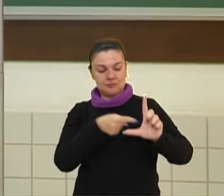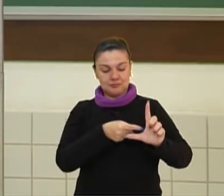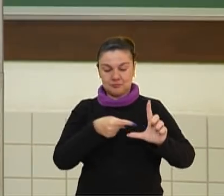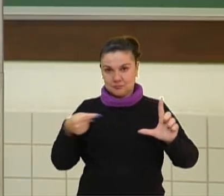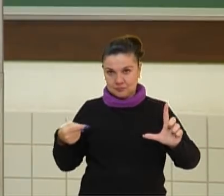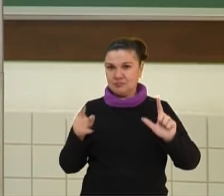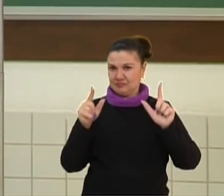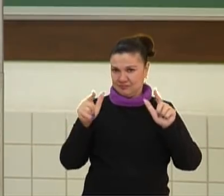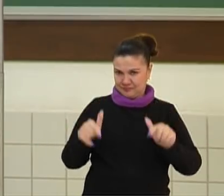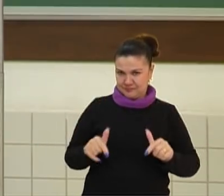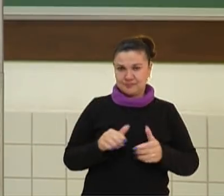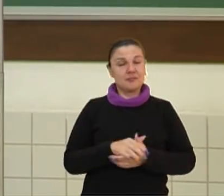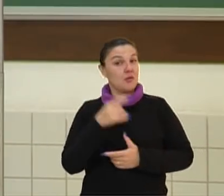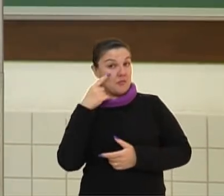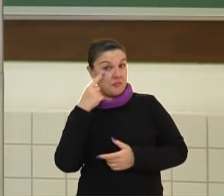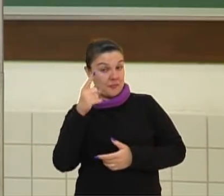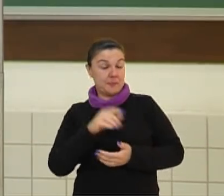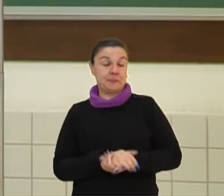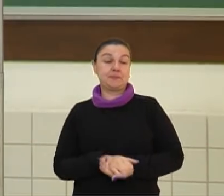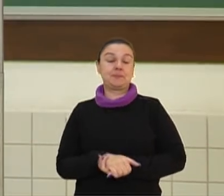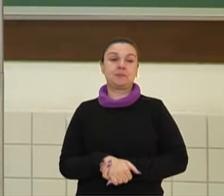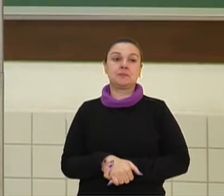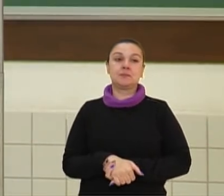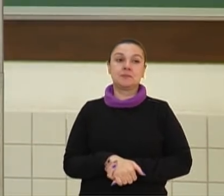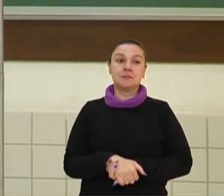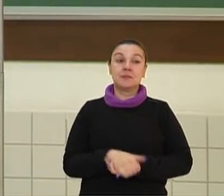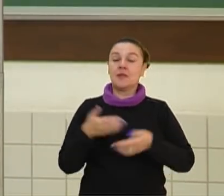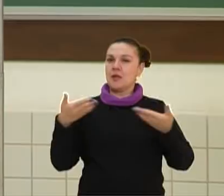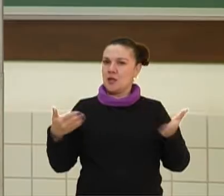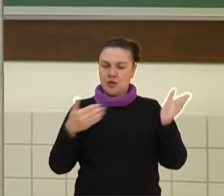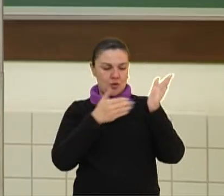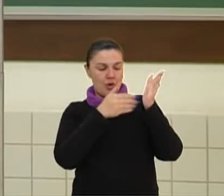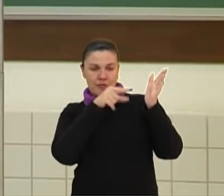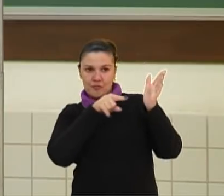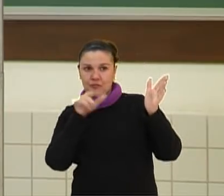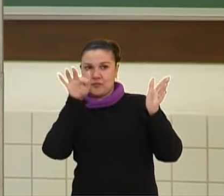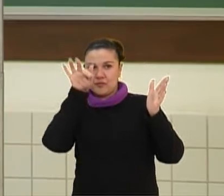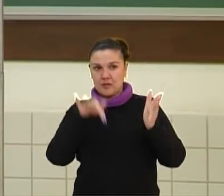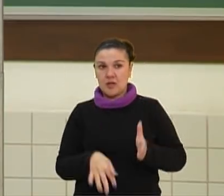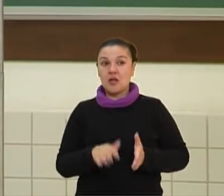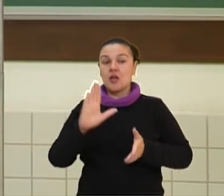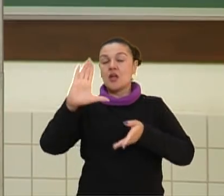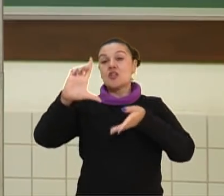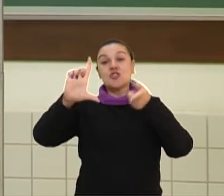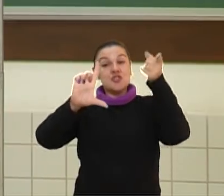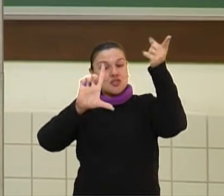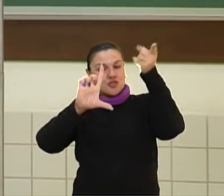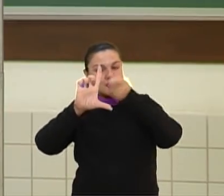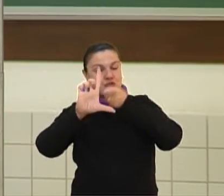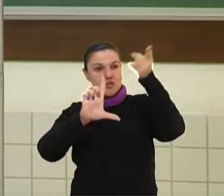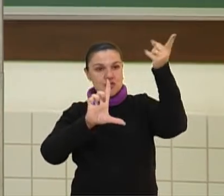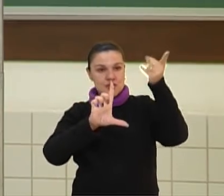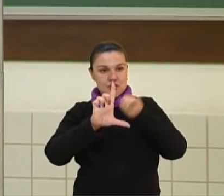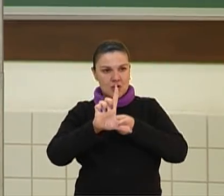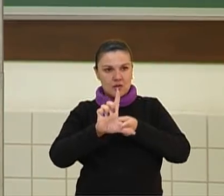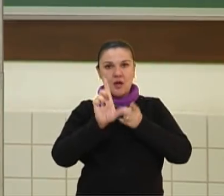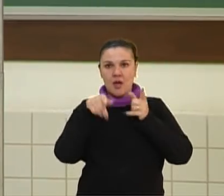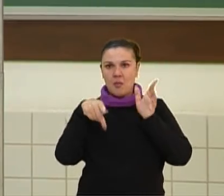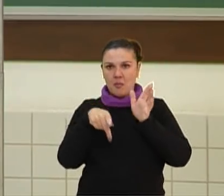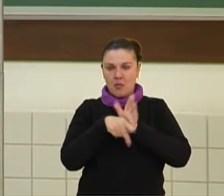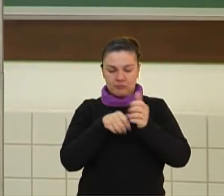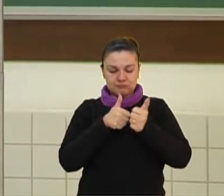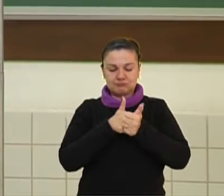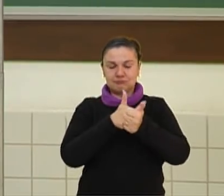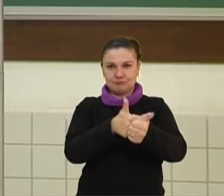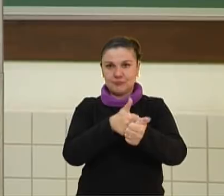desse pentágono? Vamos ver então, tá? E por último, a última sentença, as diagonais são segmentos de